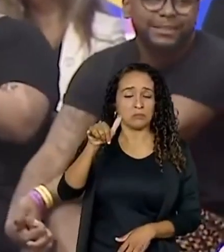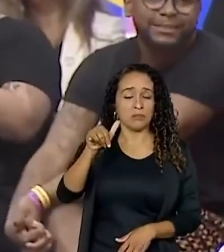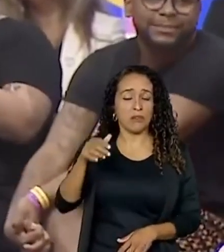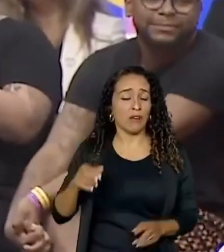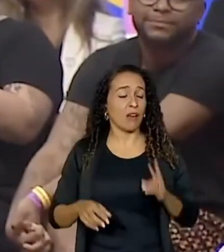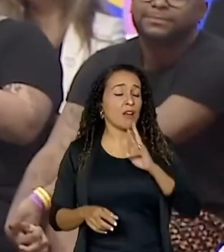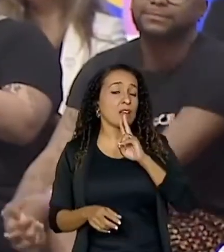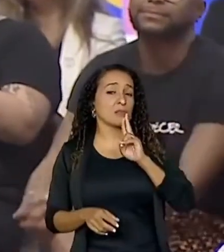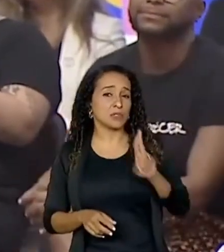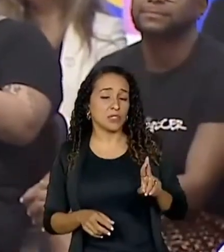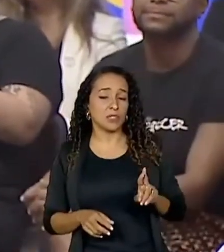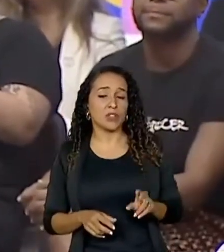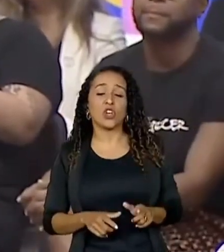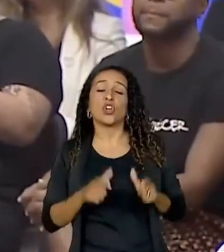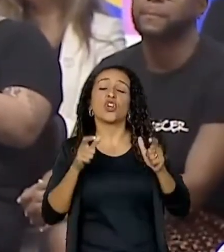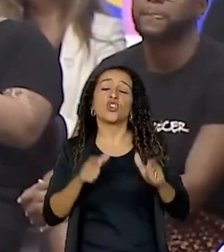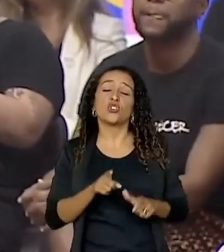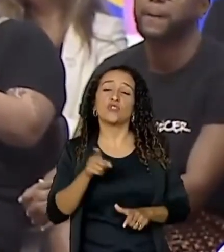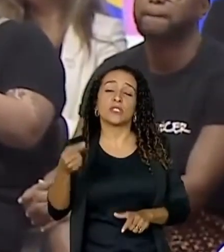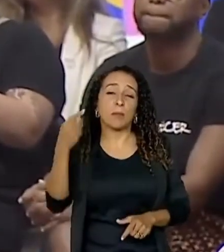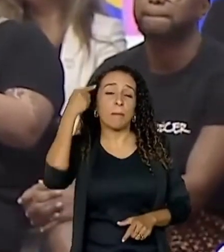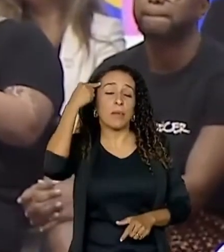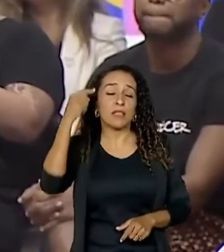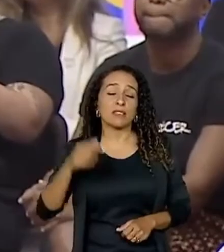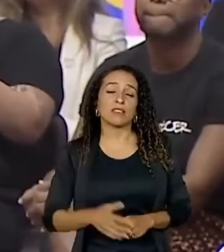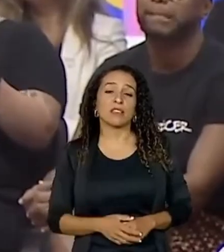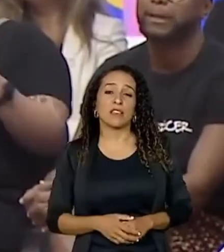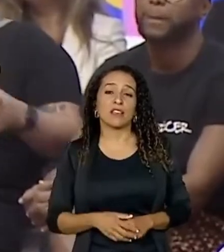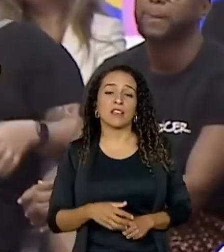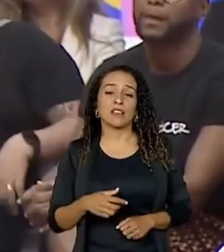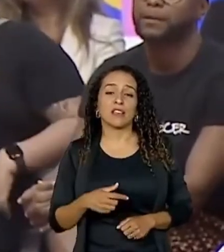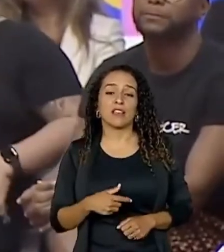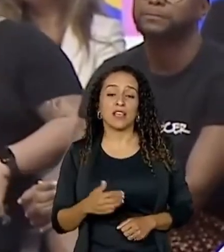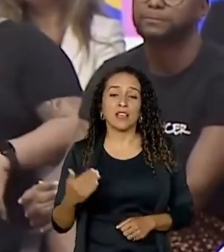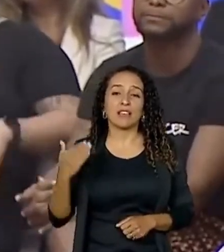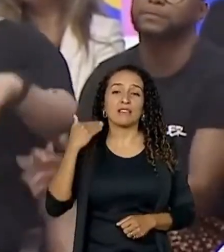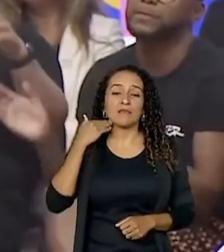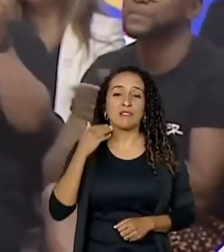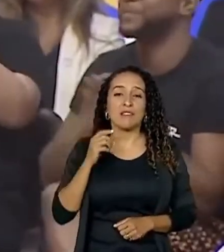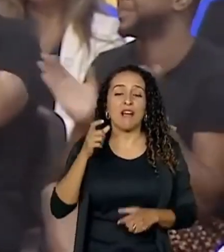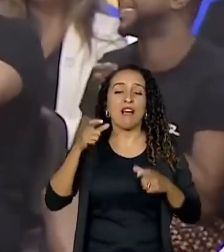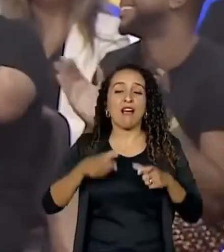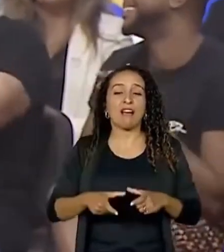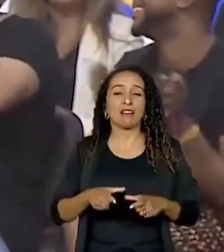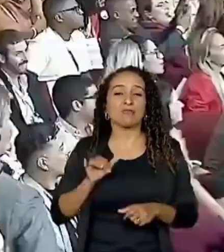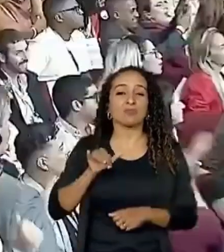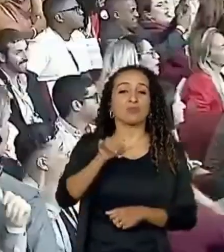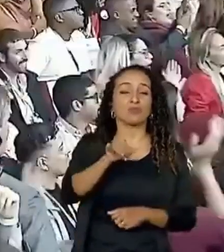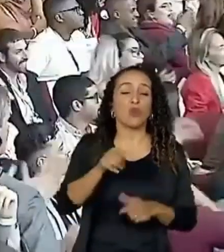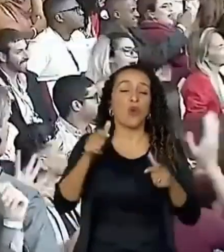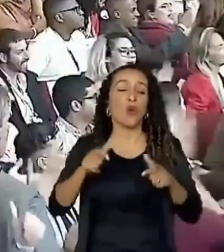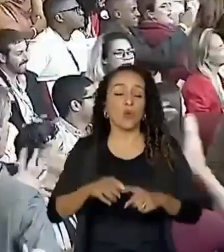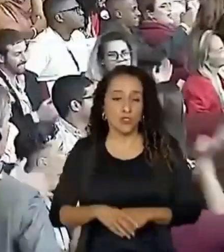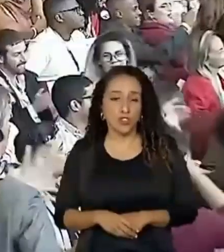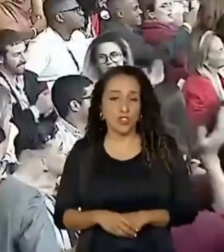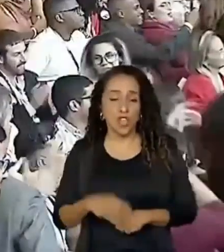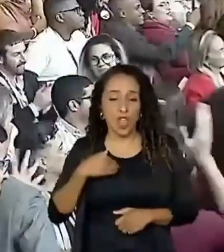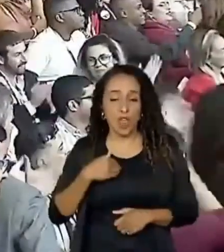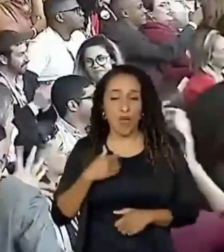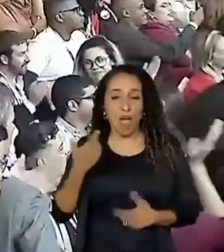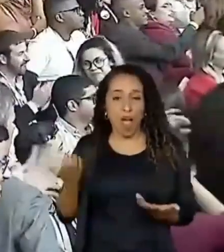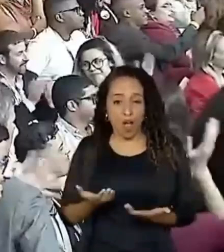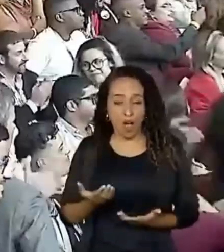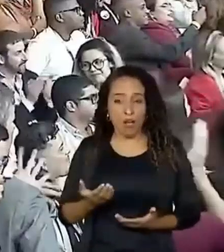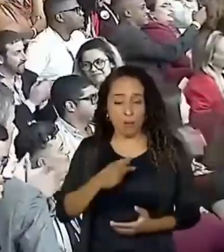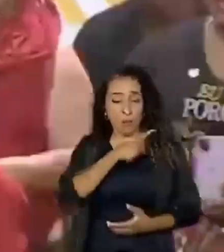falou: e onde é que você pensa que banqueiro anda? Eu sou agora presidenta do